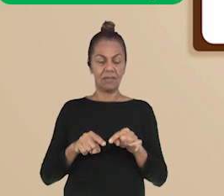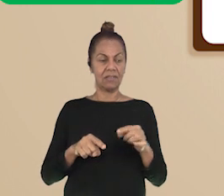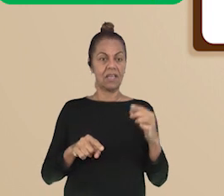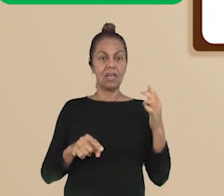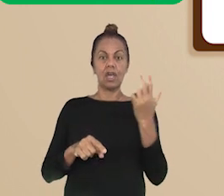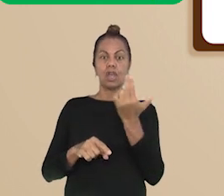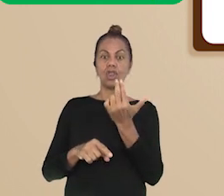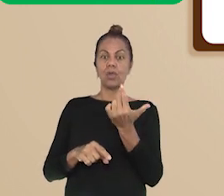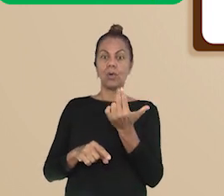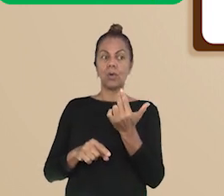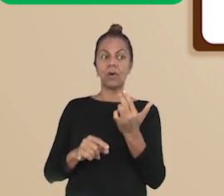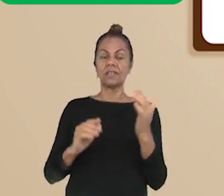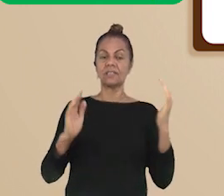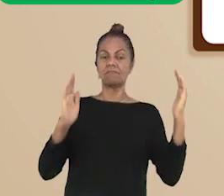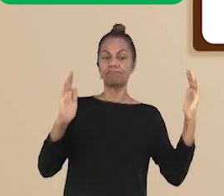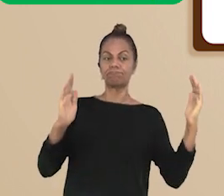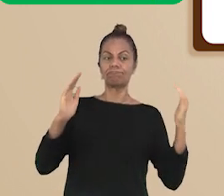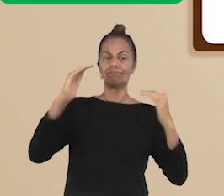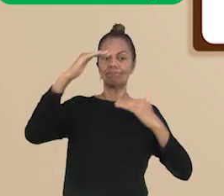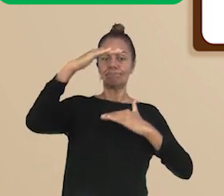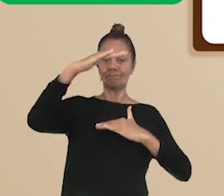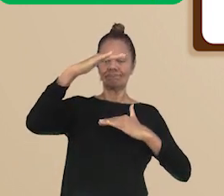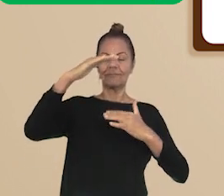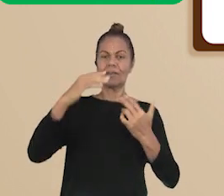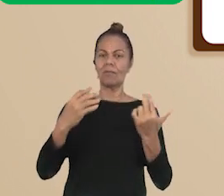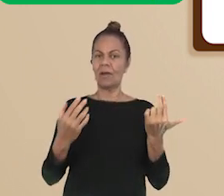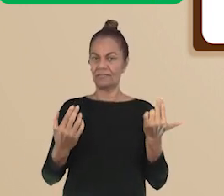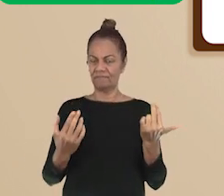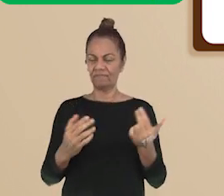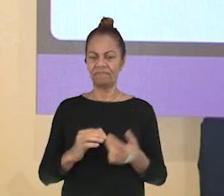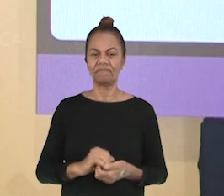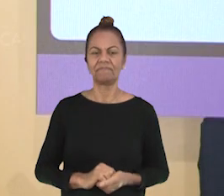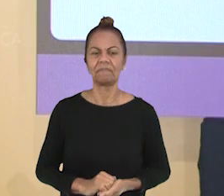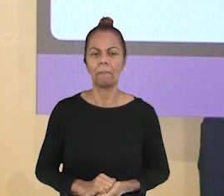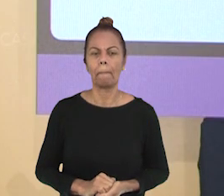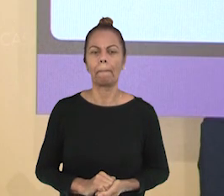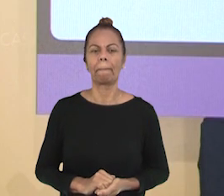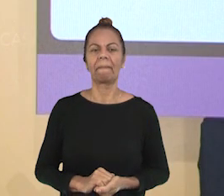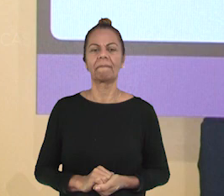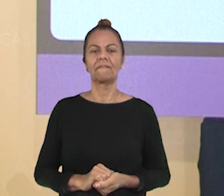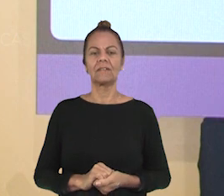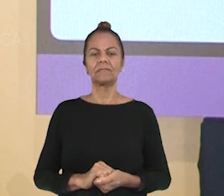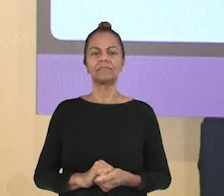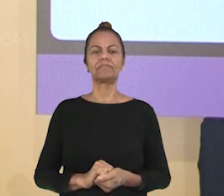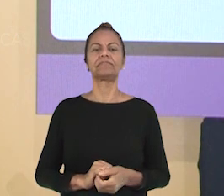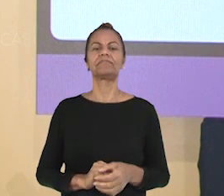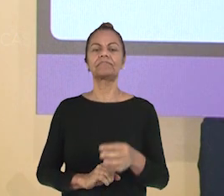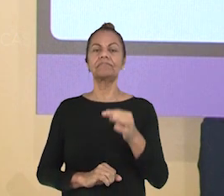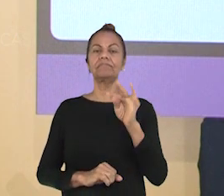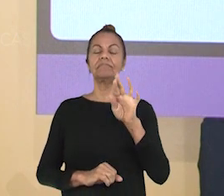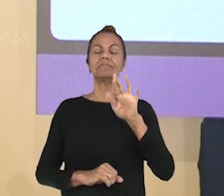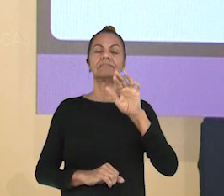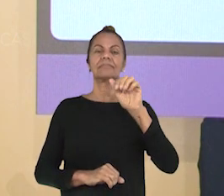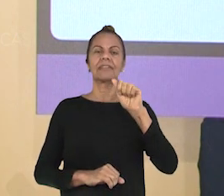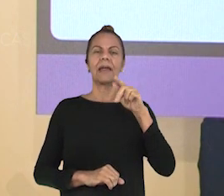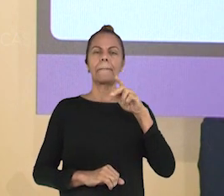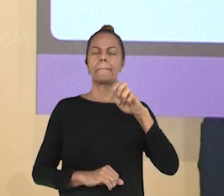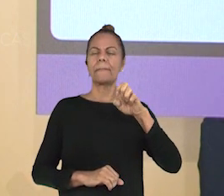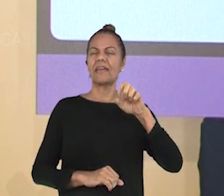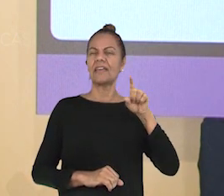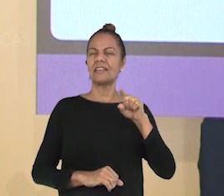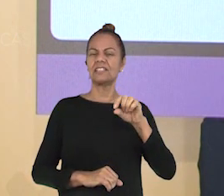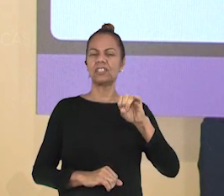lados menores opostos e paralelos. Agora vamos ver como podemos classificar os